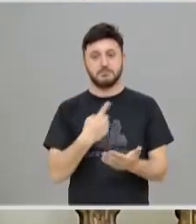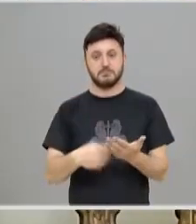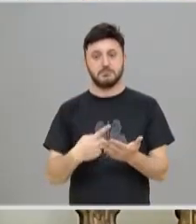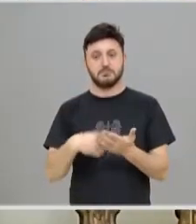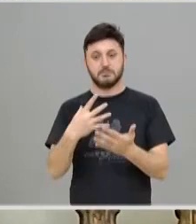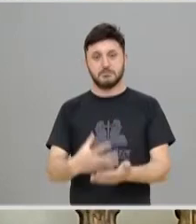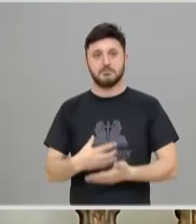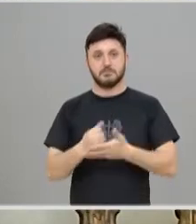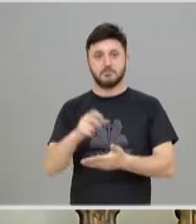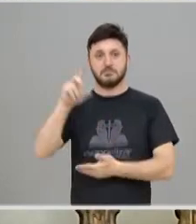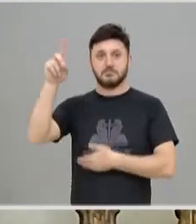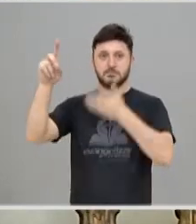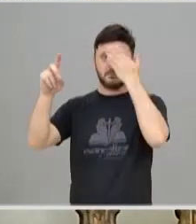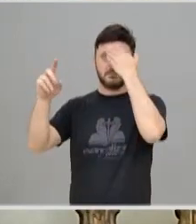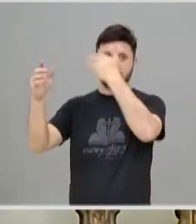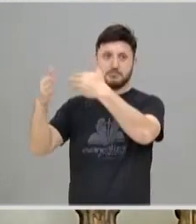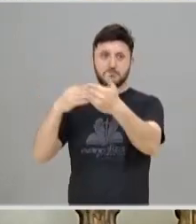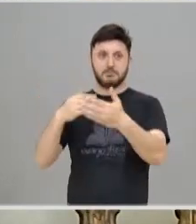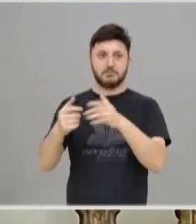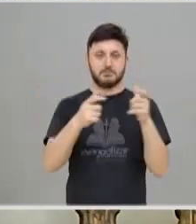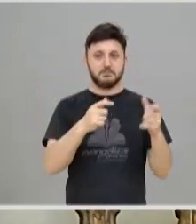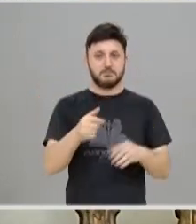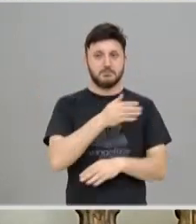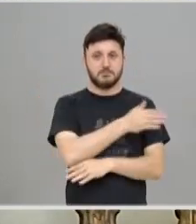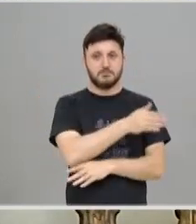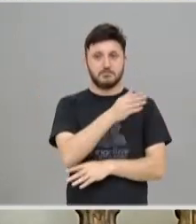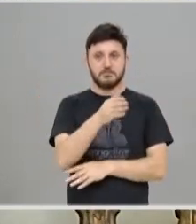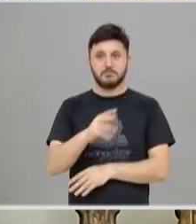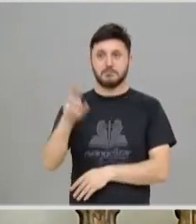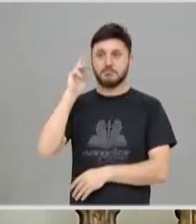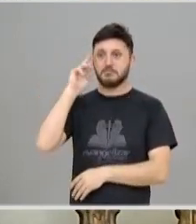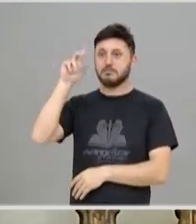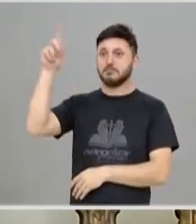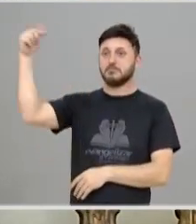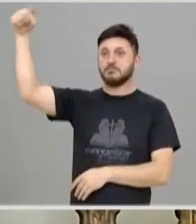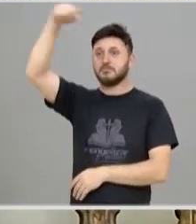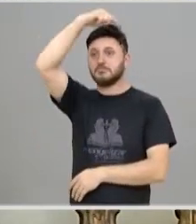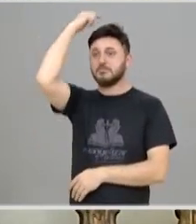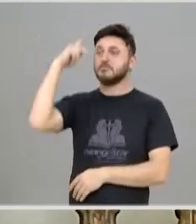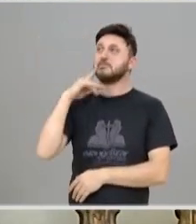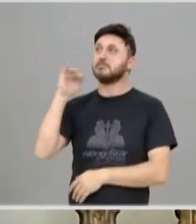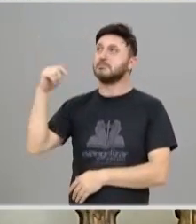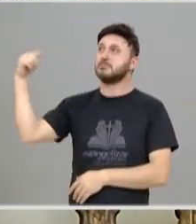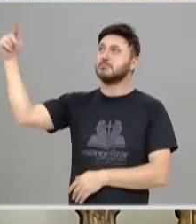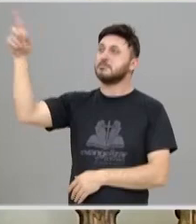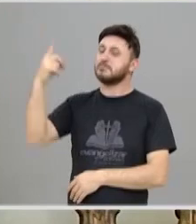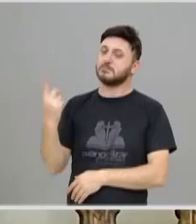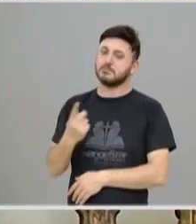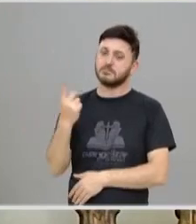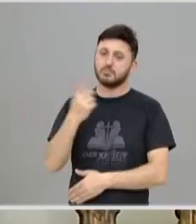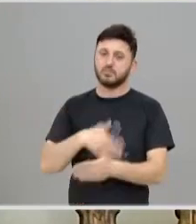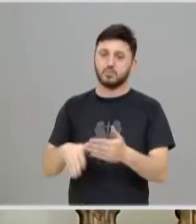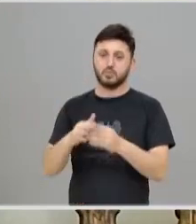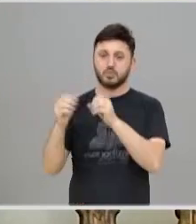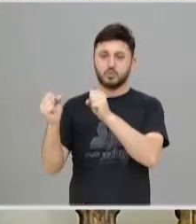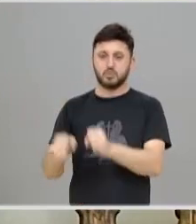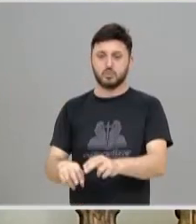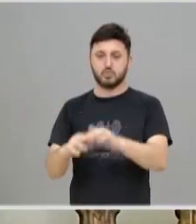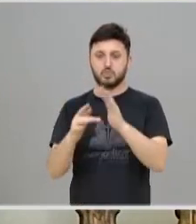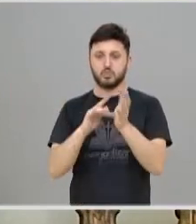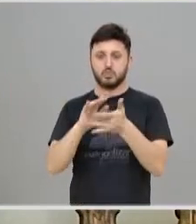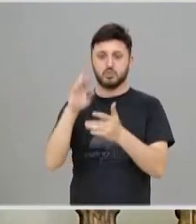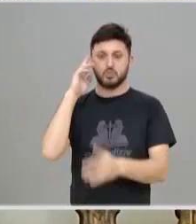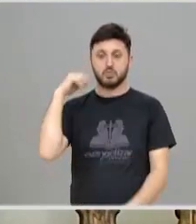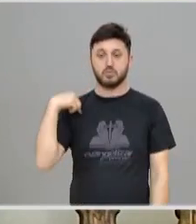nosso dever e salvação dar-vos graças sempre em todo lugar, Senhor Pai Santo, Deus Eterno e Todo-Poderoso,